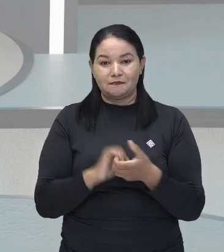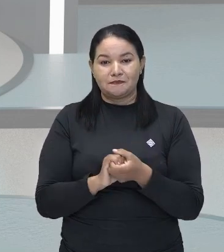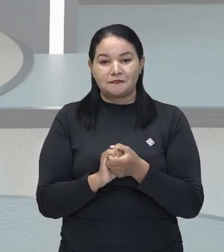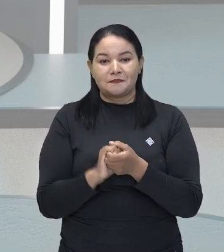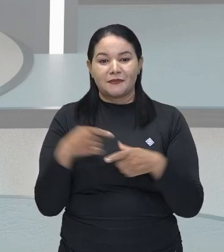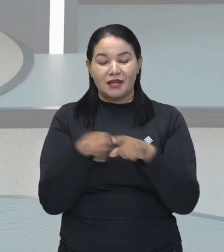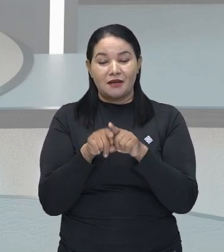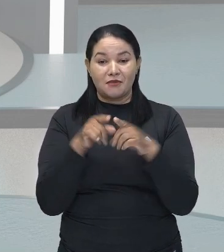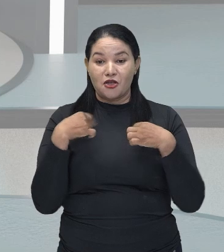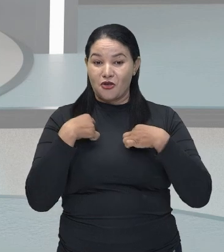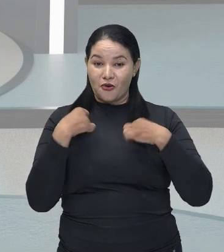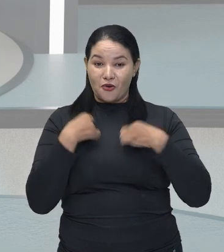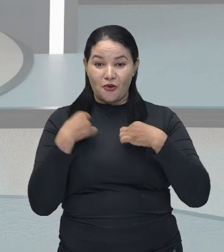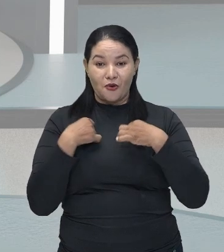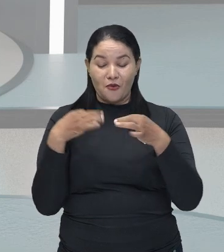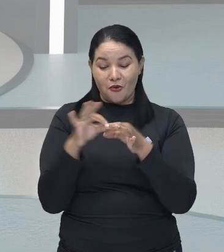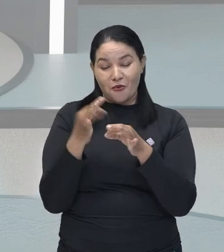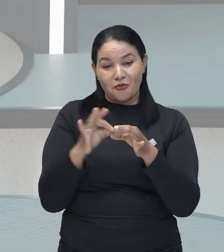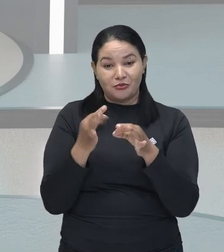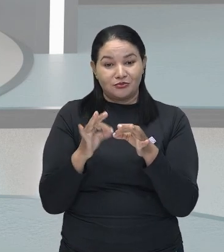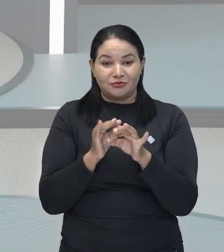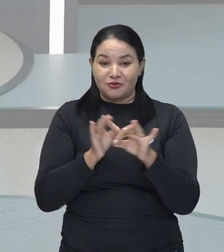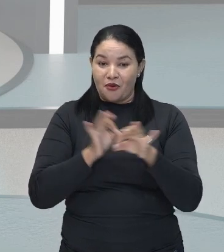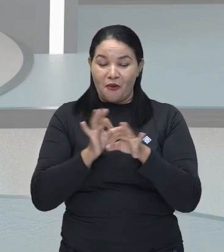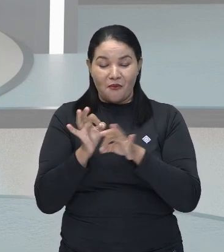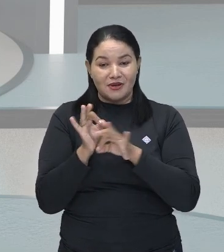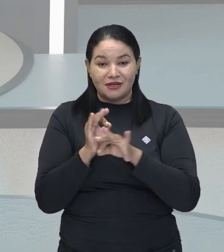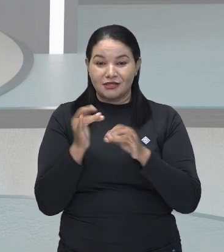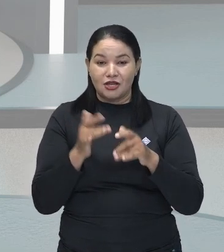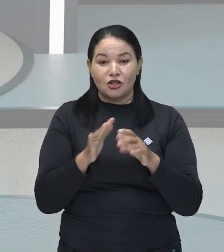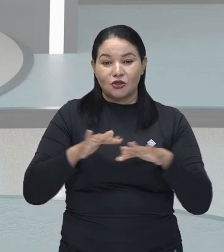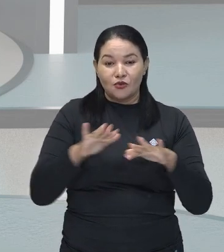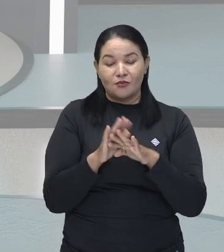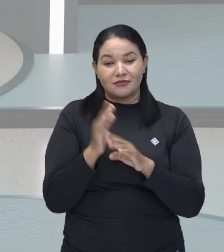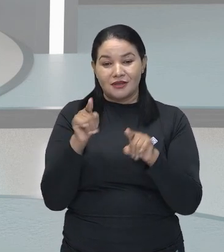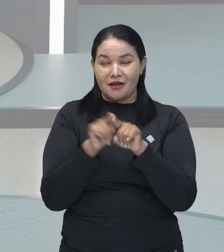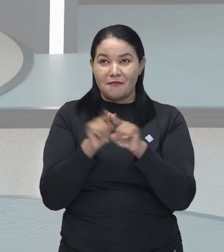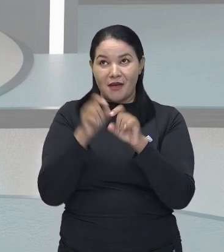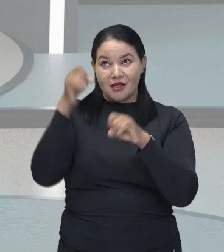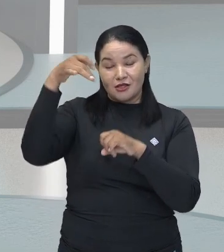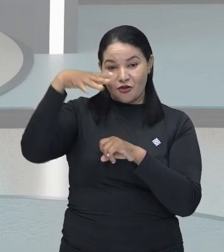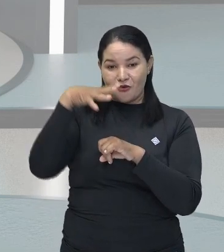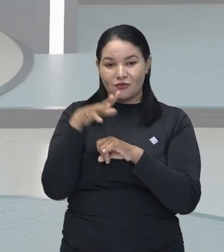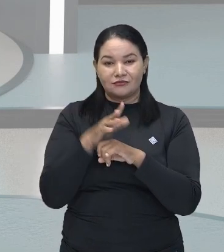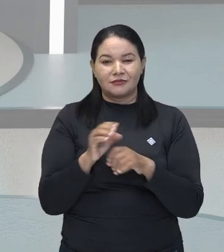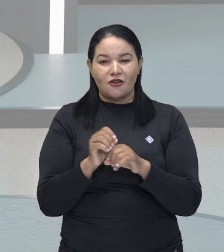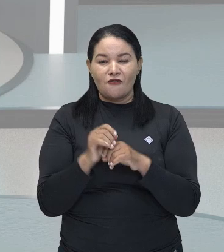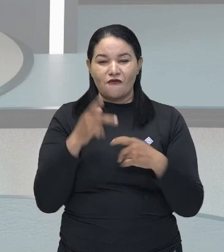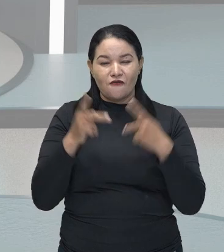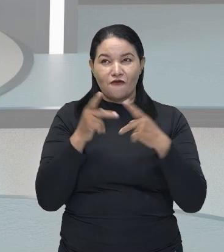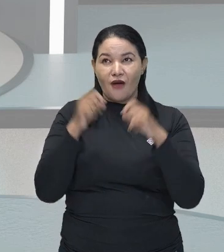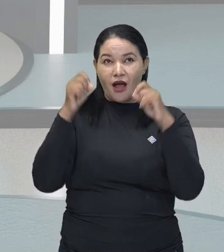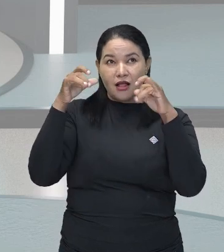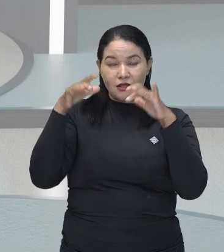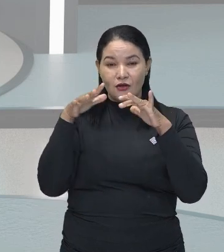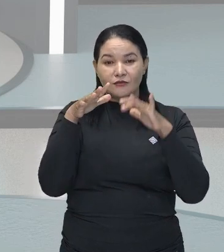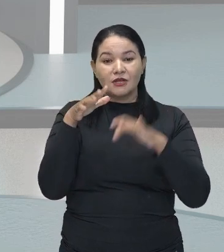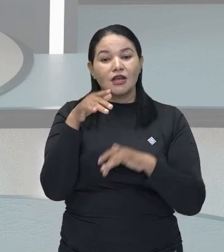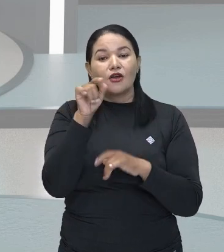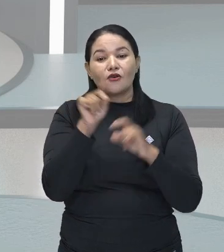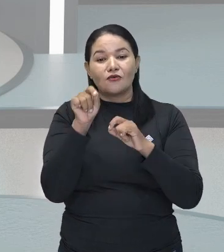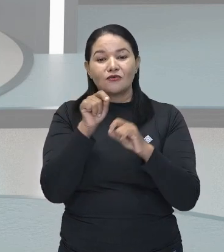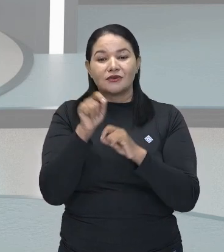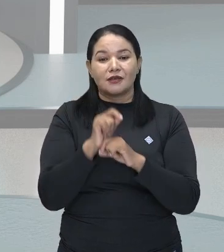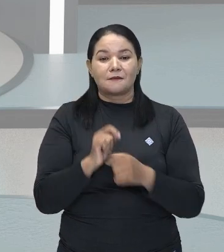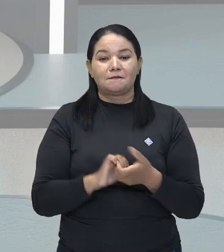as roupas, que é o figurino, a luz, que é quando a gente fala da iluminação, né, dessa ação cênica,